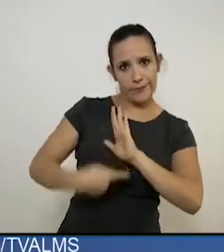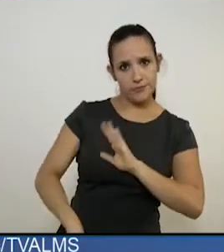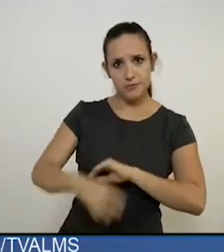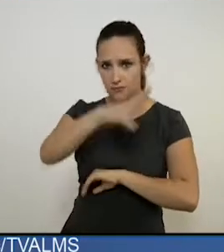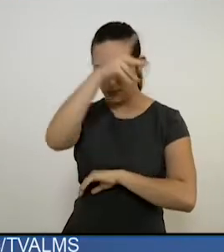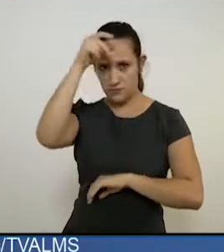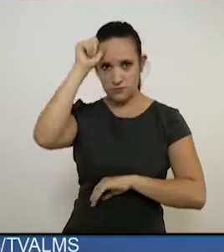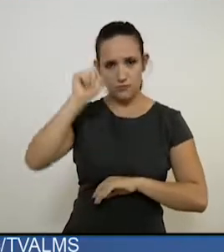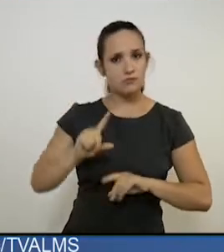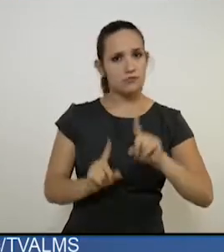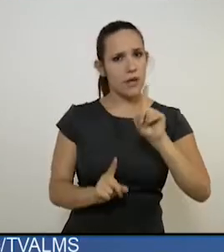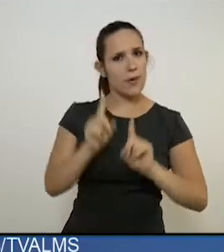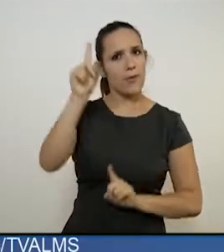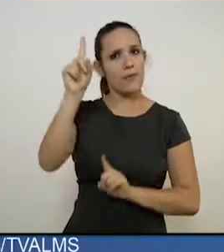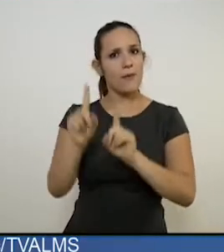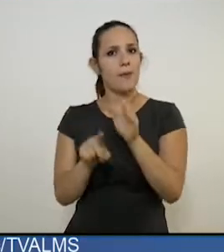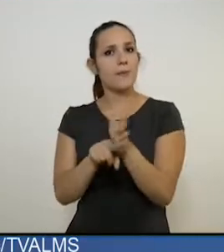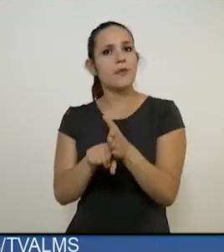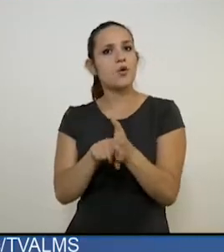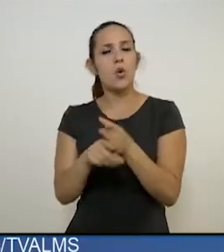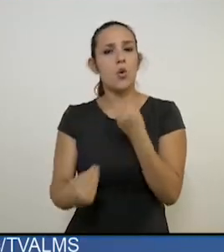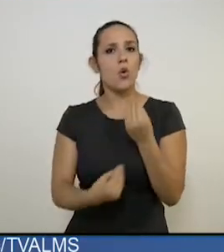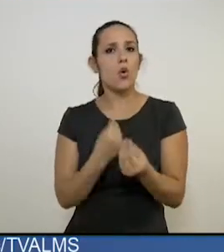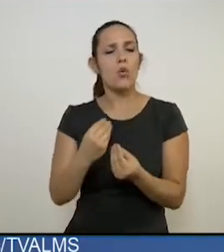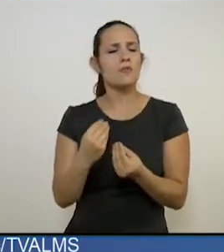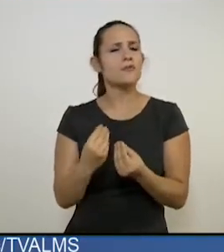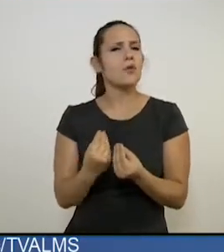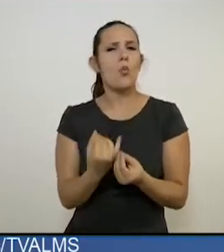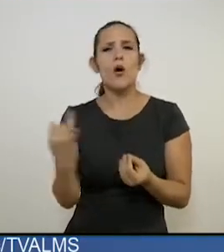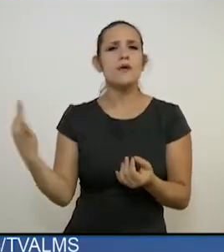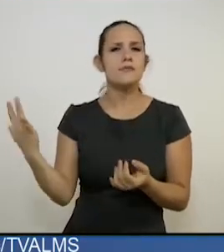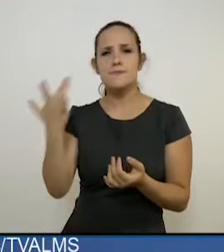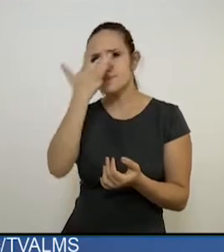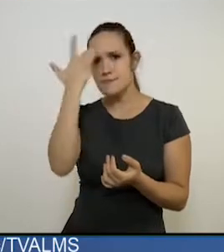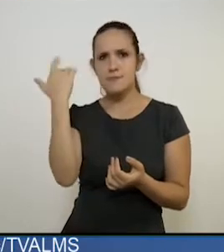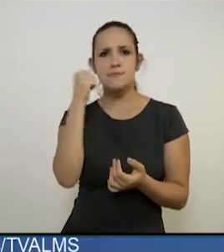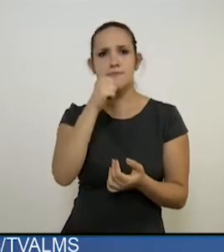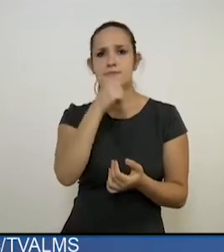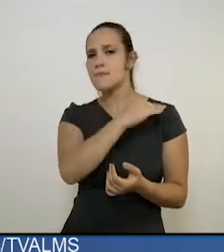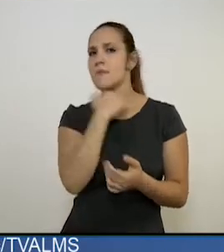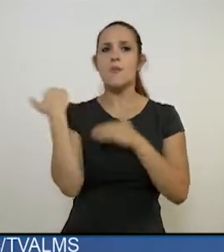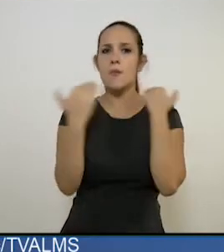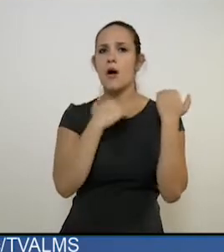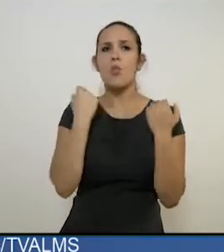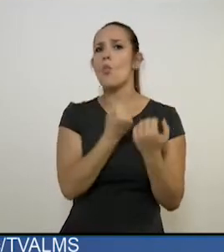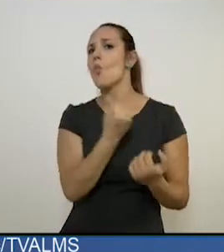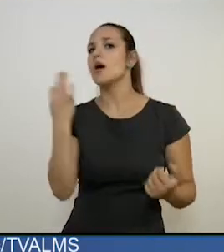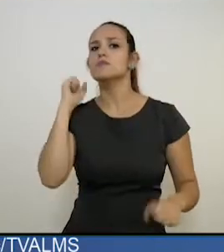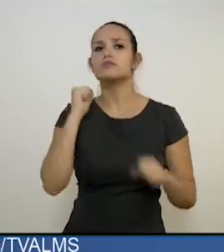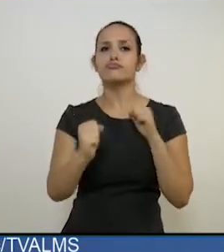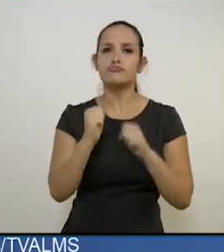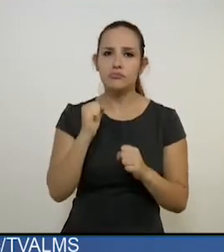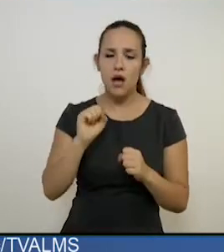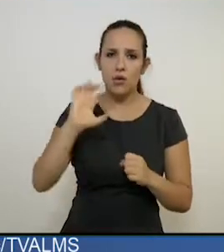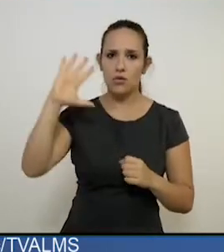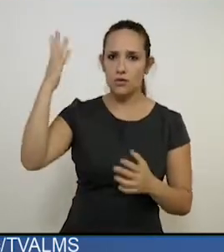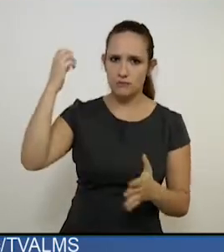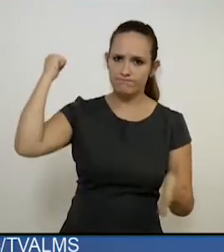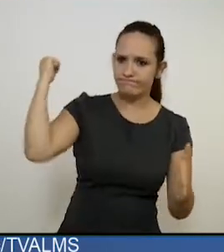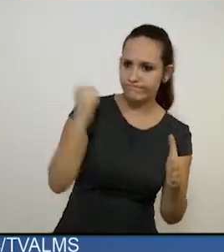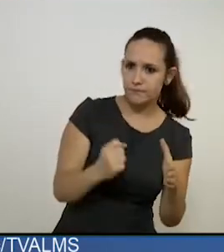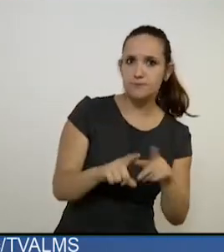as estatísticas relacionadas ao feminicídio, tais como o número de feminicídios no estado de Mato Grosso do Sul